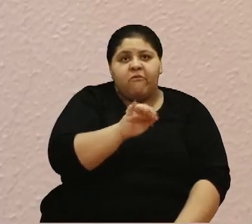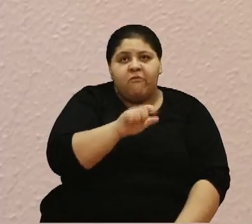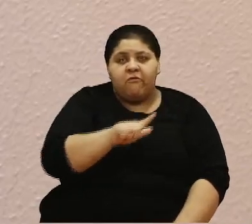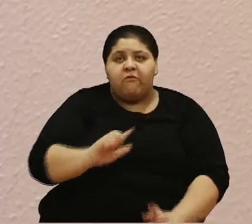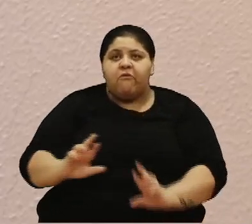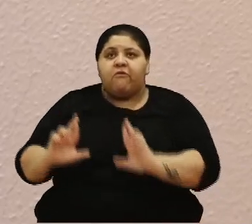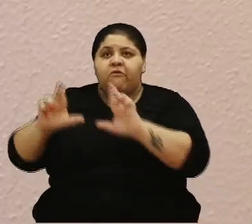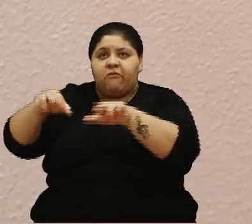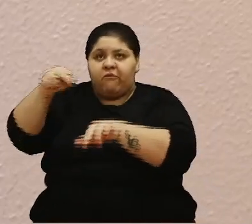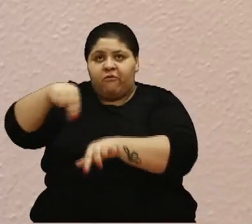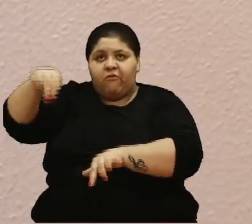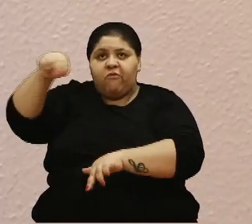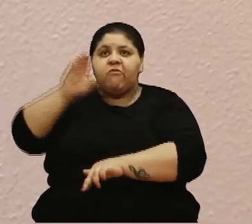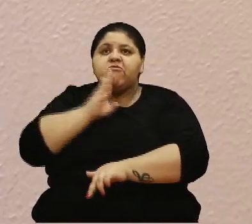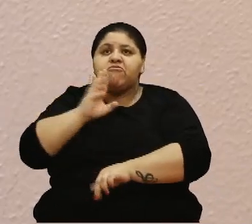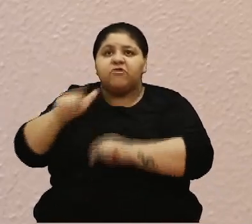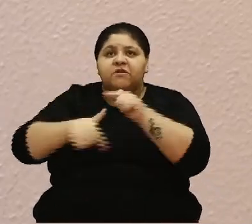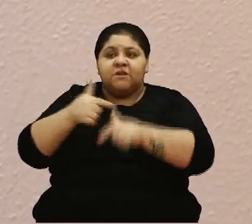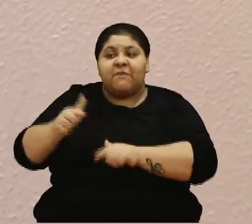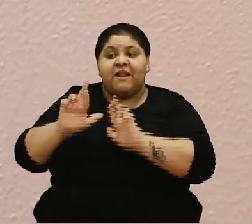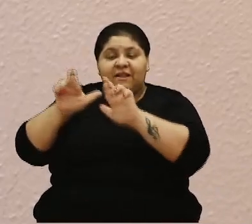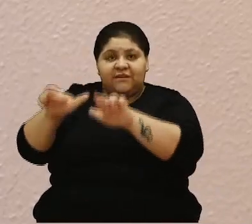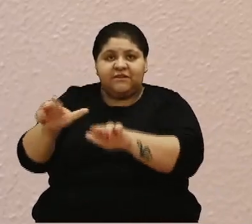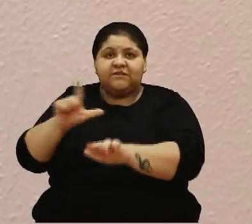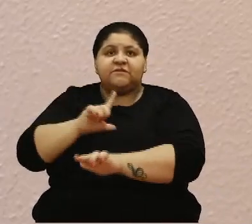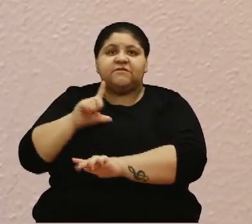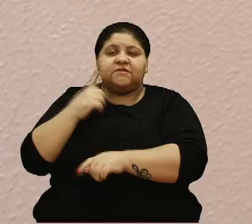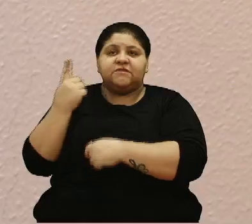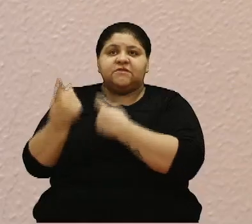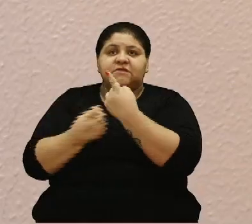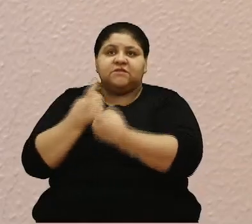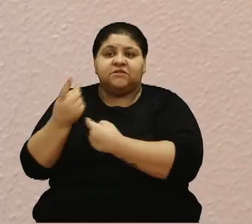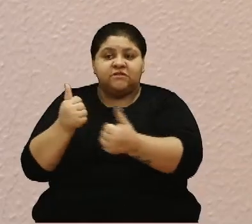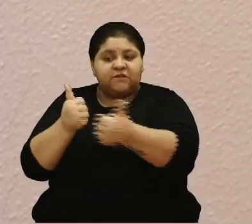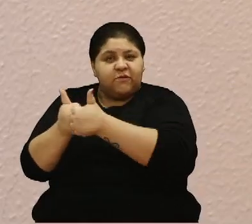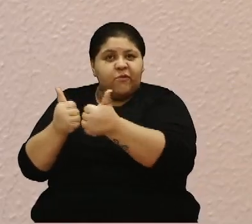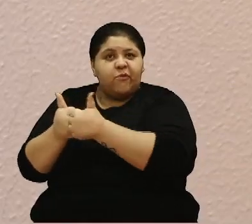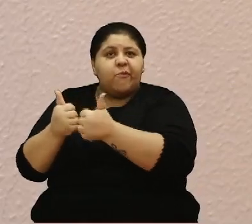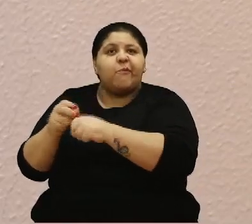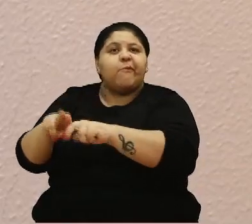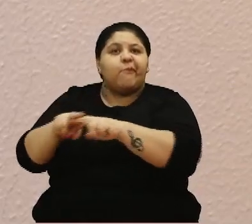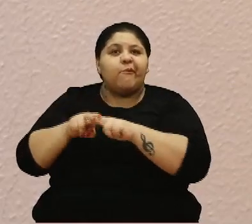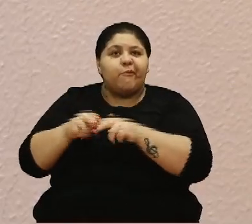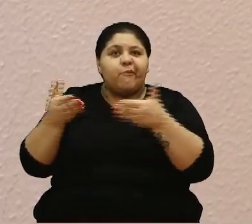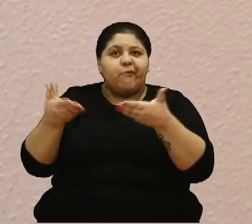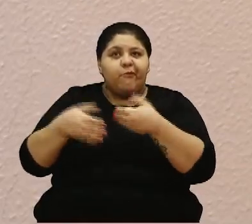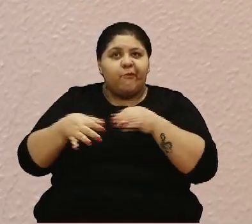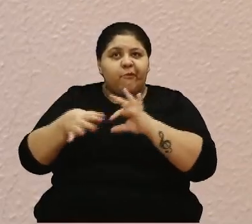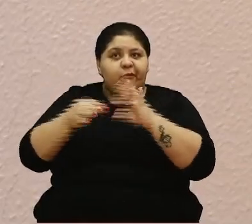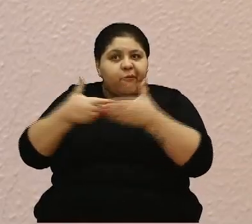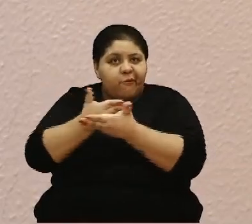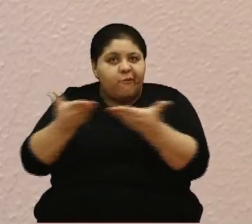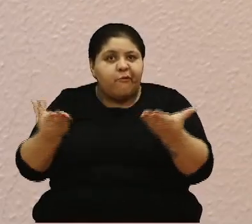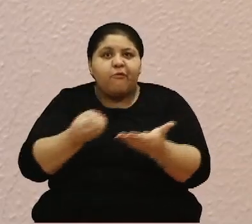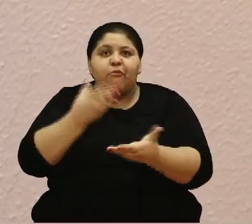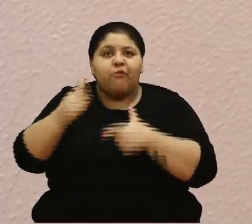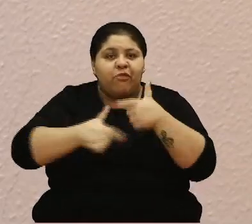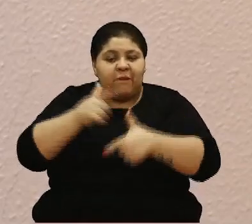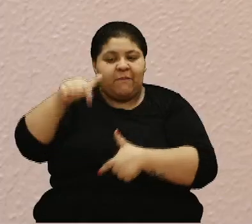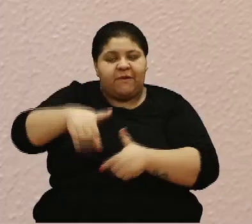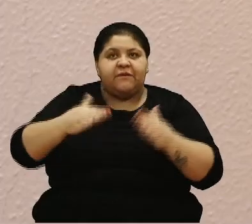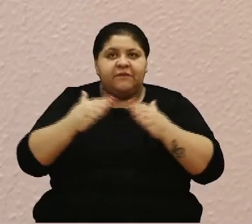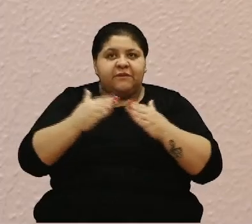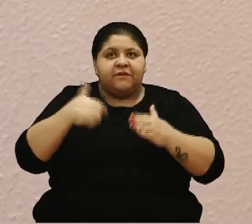Norte, conheço pelo trabalho lá naquela região, né, onde nós temos algumas proximidades, portanto, me coloco à disposição e uma boa estada aqui nessa casa.